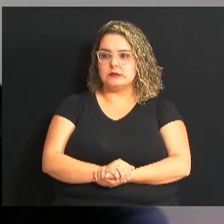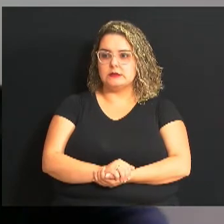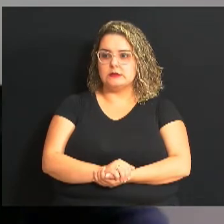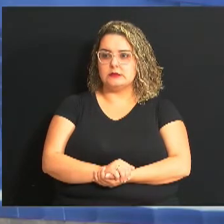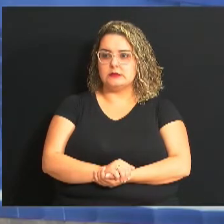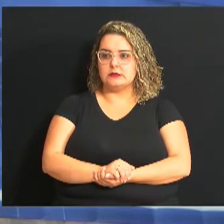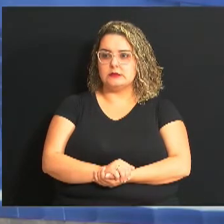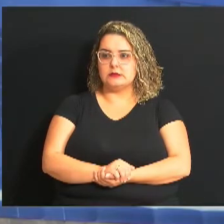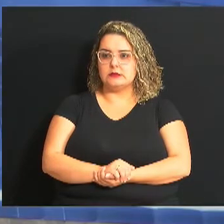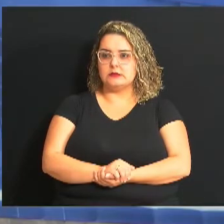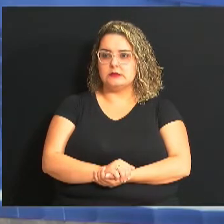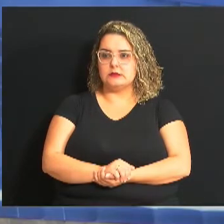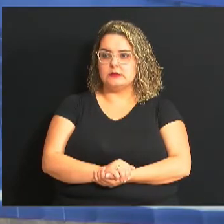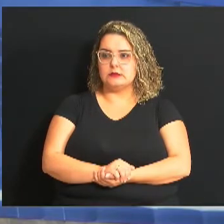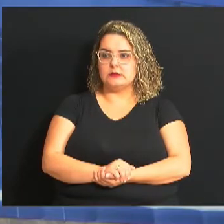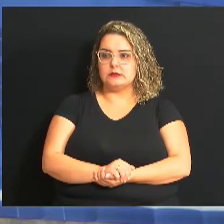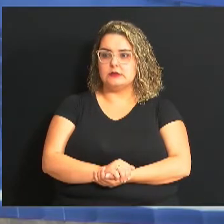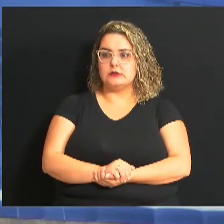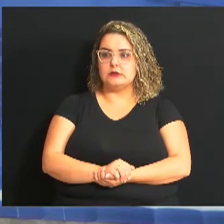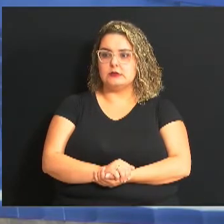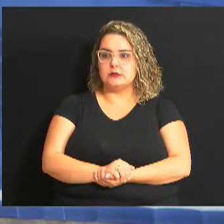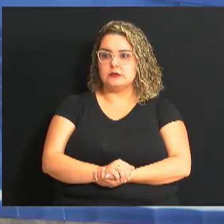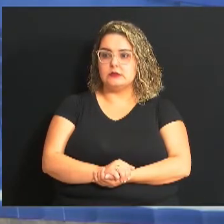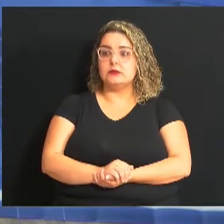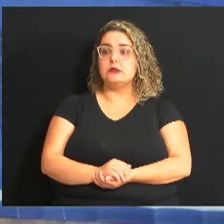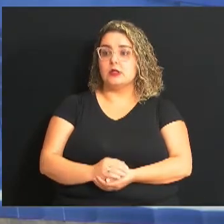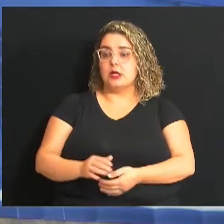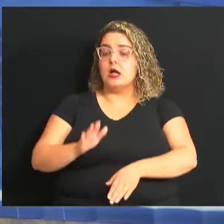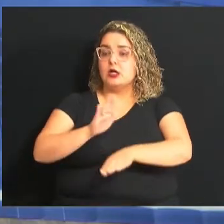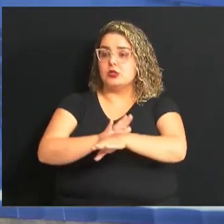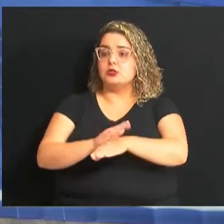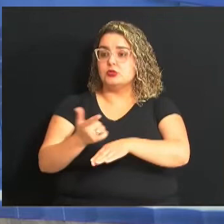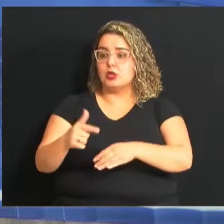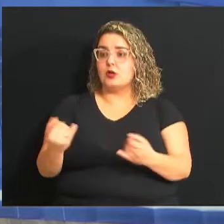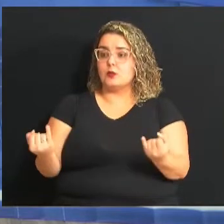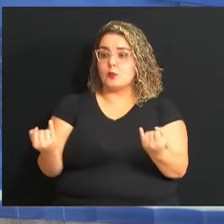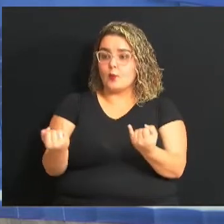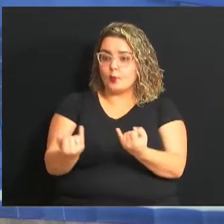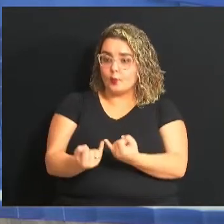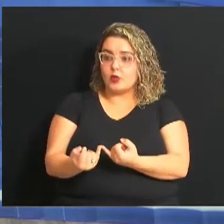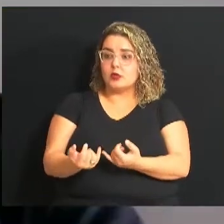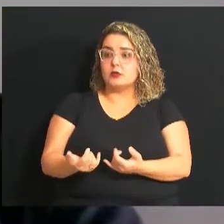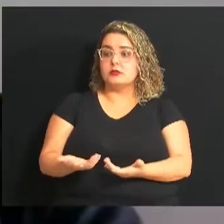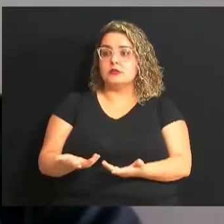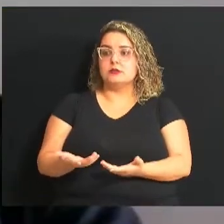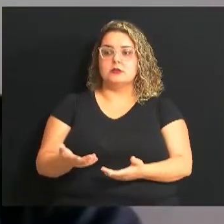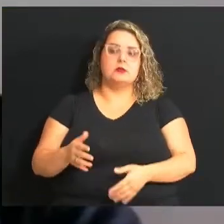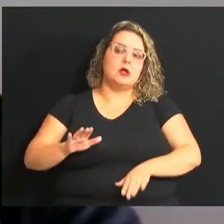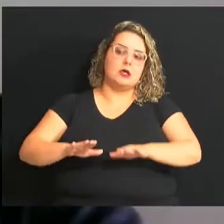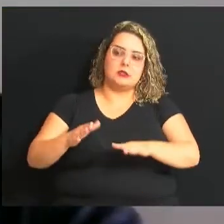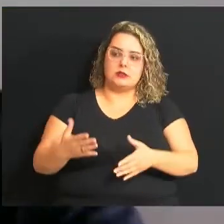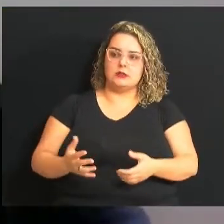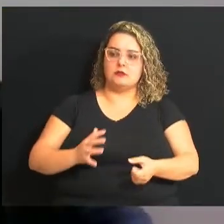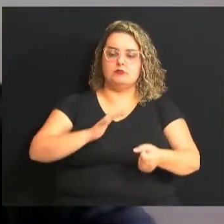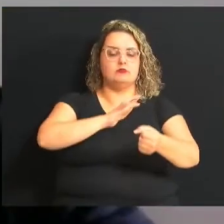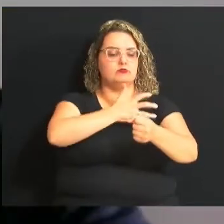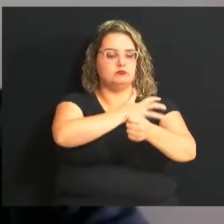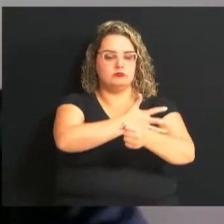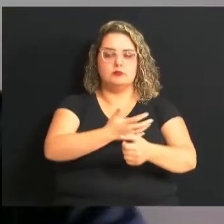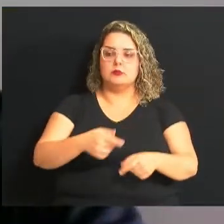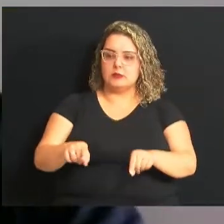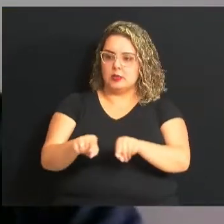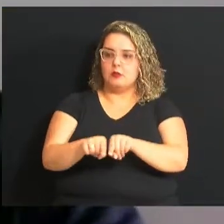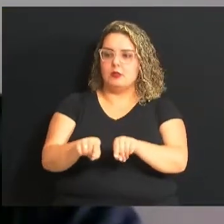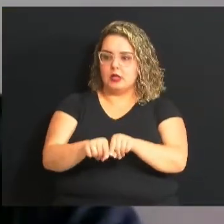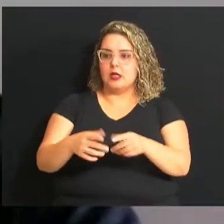esses quilos. Isso ajuda a continuar a aderir na dieta, seja para ganho de massa muscular, também, de